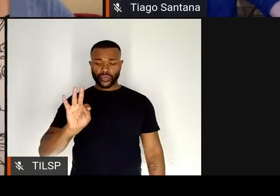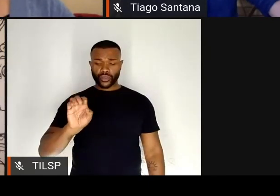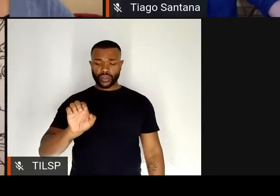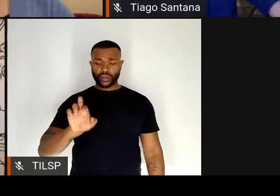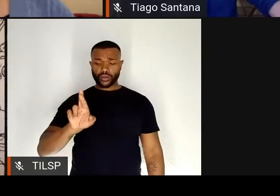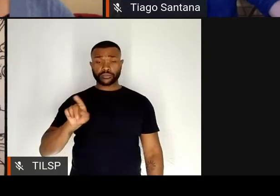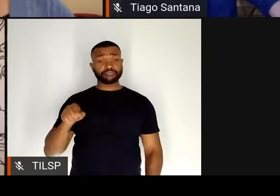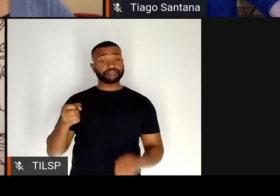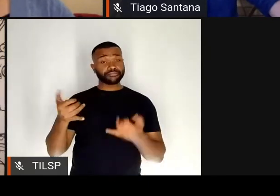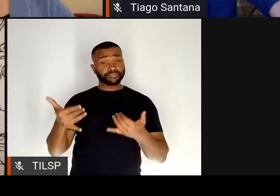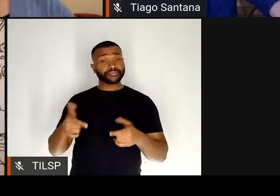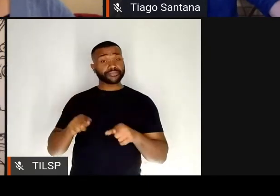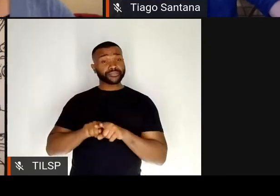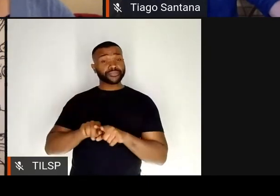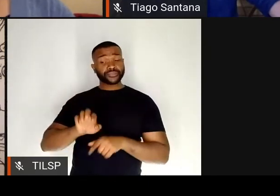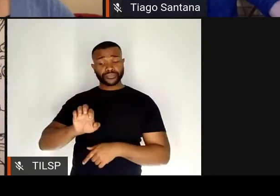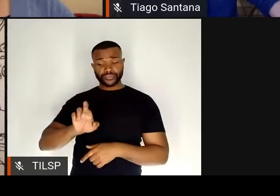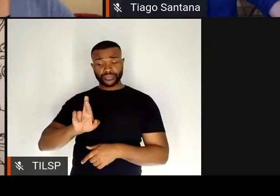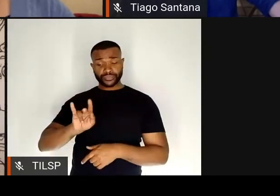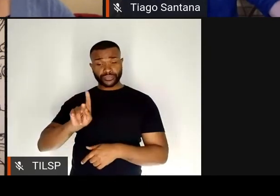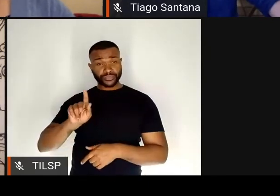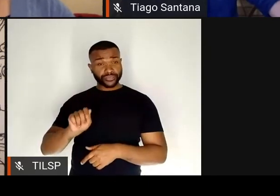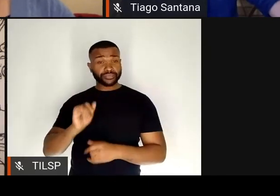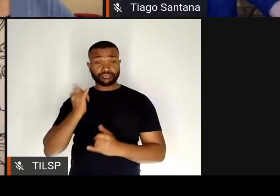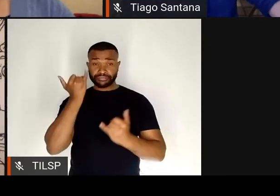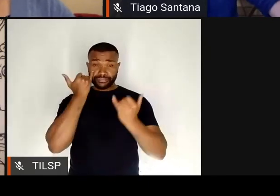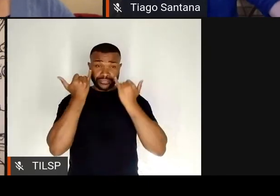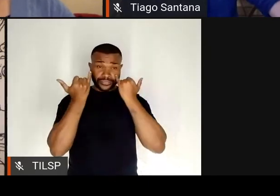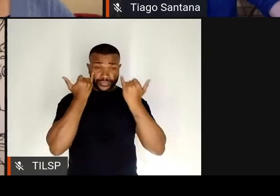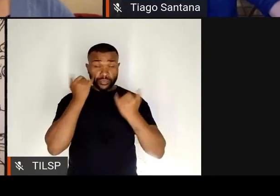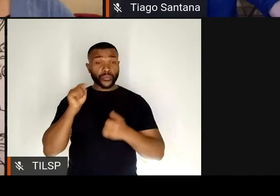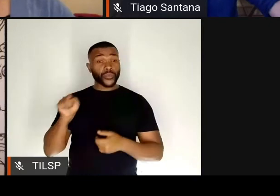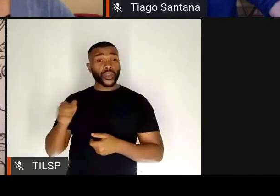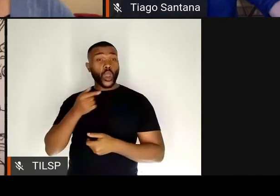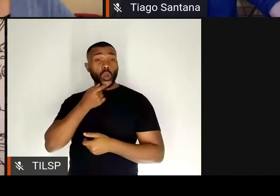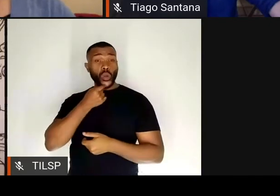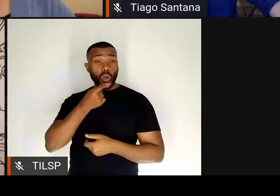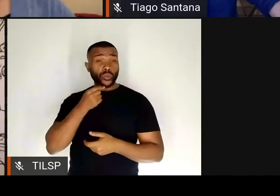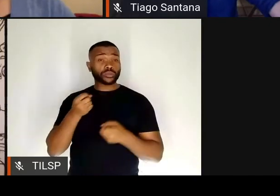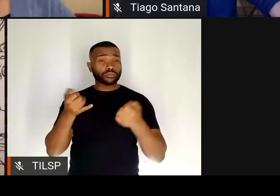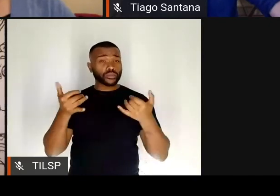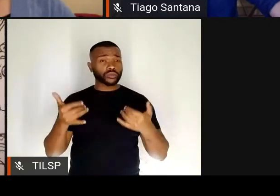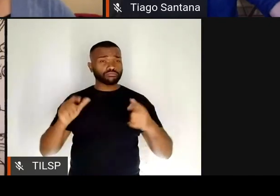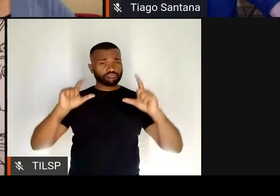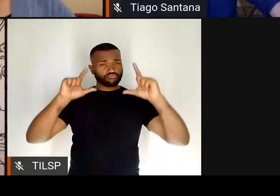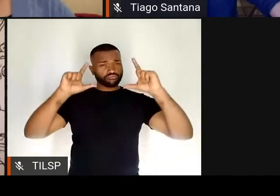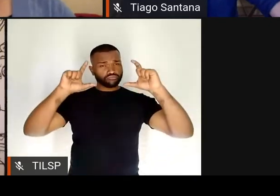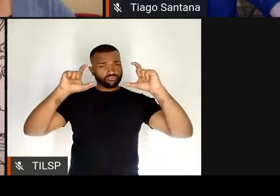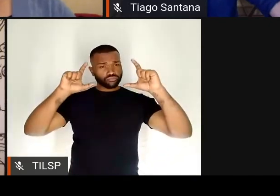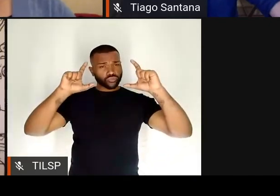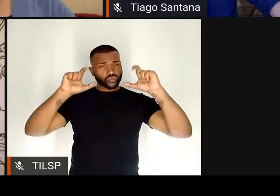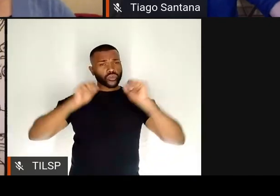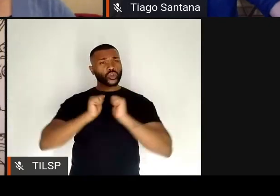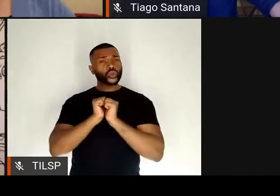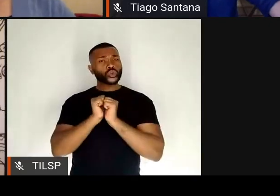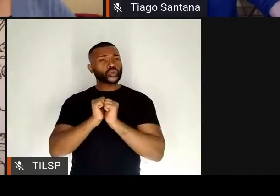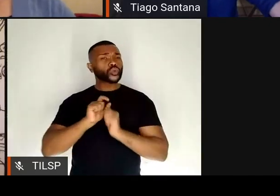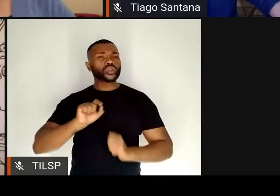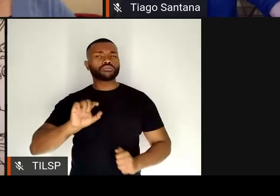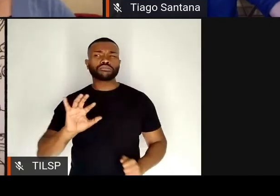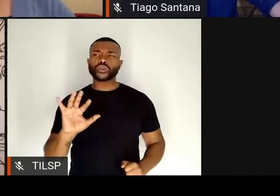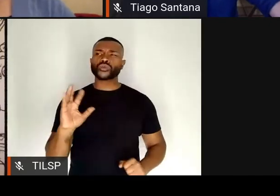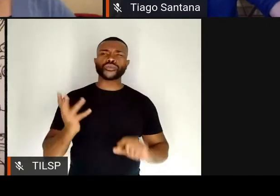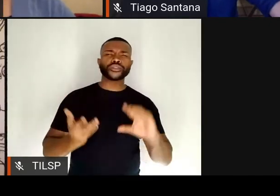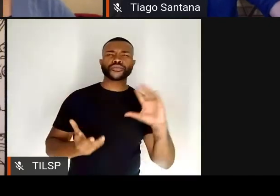mencionou. Há um dado real, né? E o Vitor, quando falava do fotógrafo que está junto aos acontecimentos,